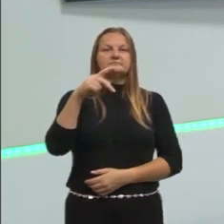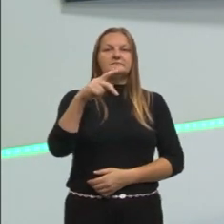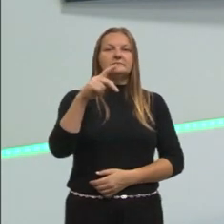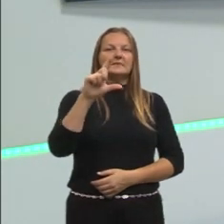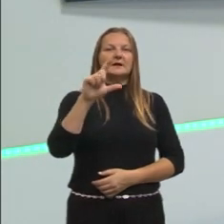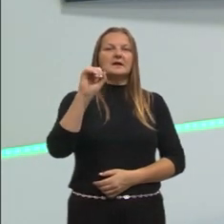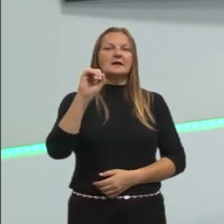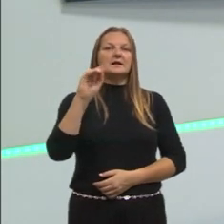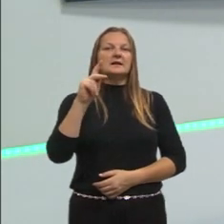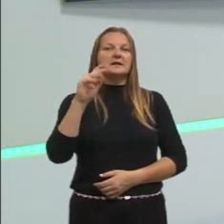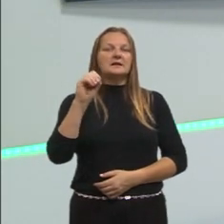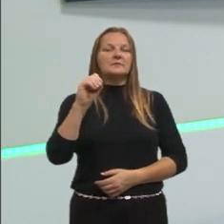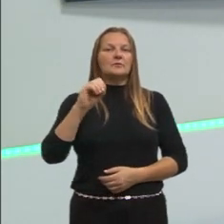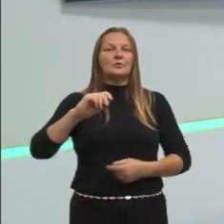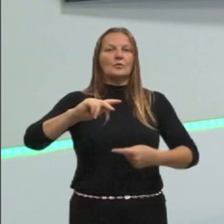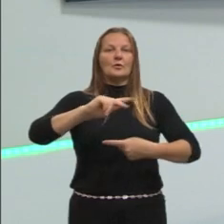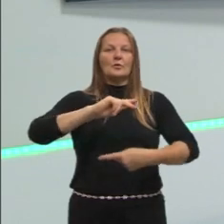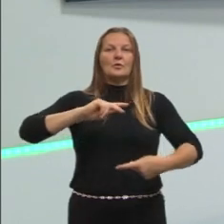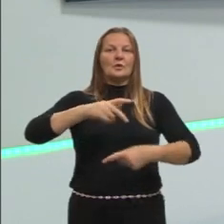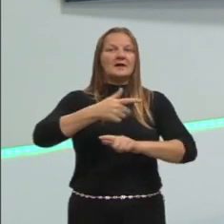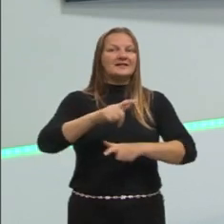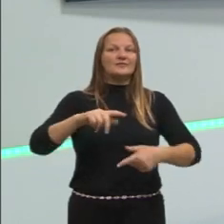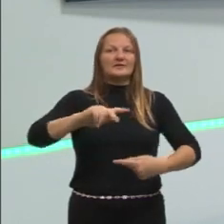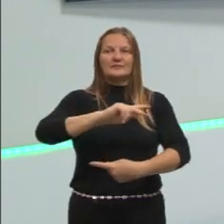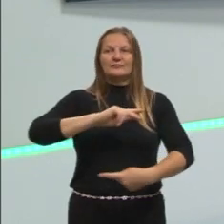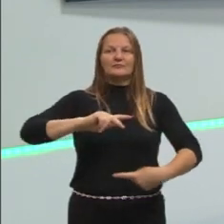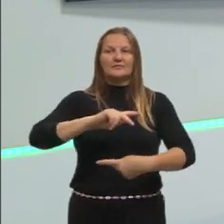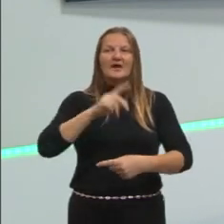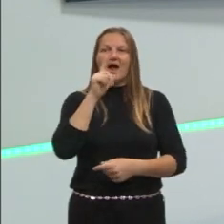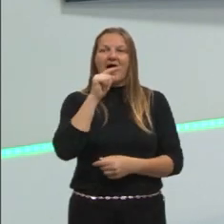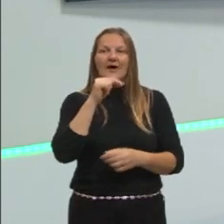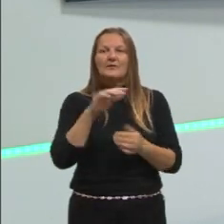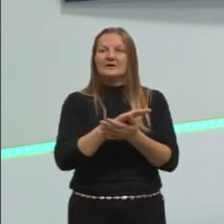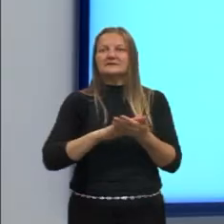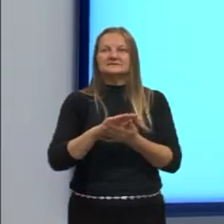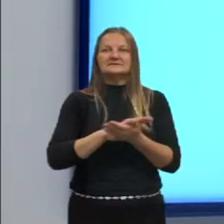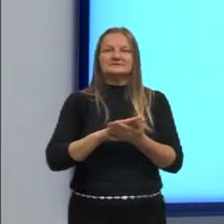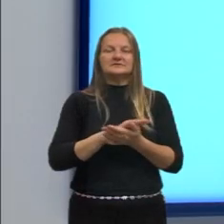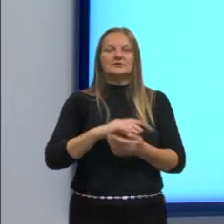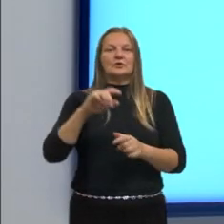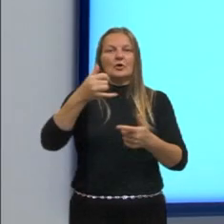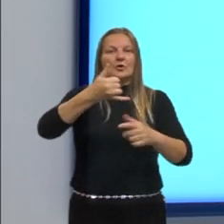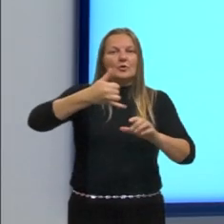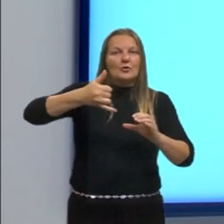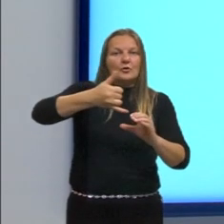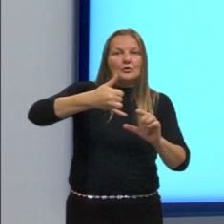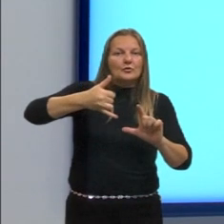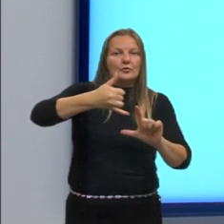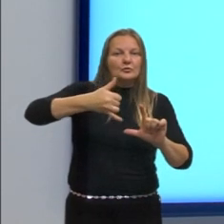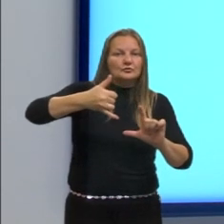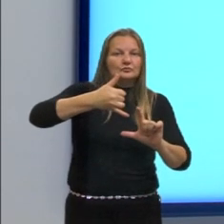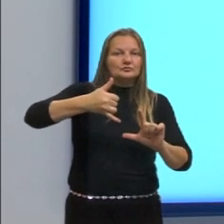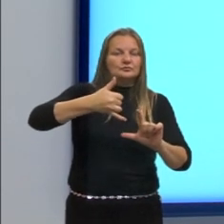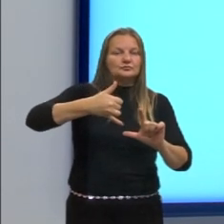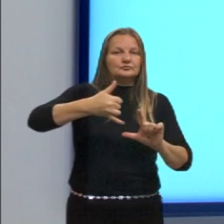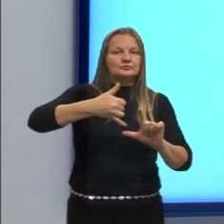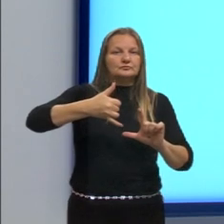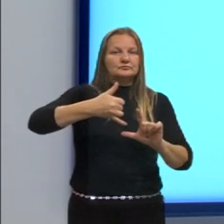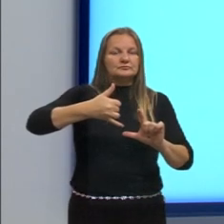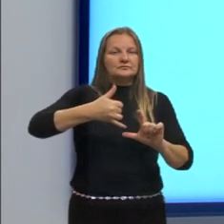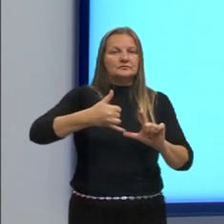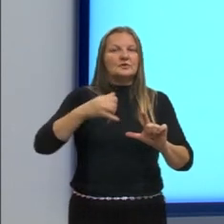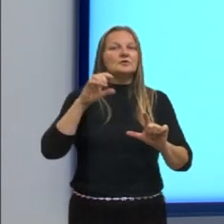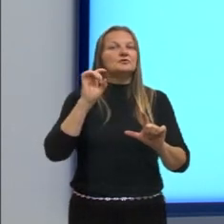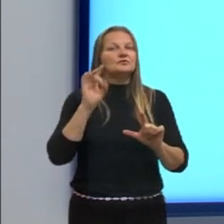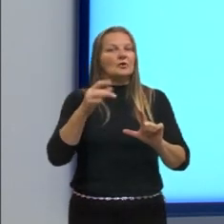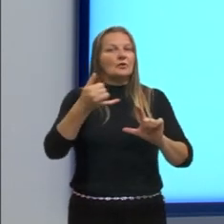são as apolares elas não se dissolvem água ela se dissolvem em lipídios e aí eu falei lá da questão dos lipídios né de